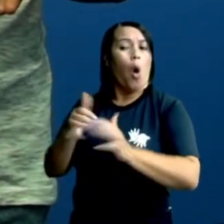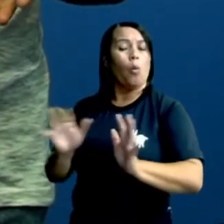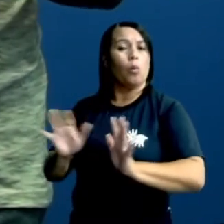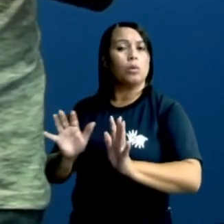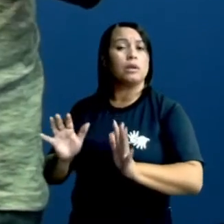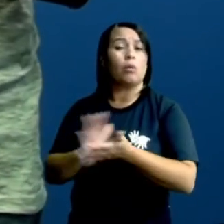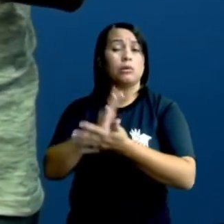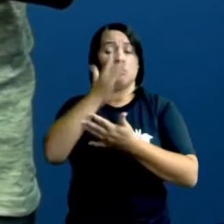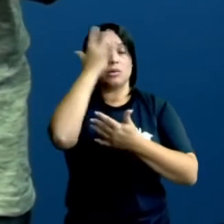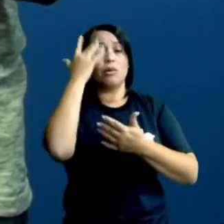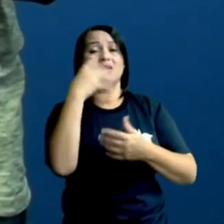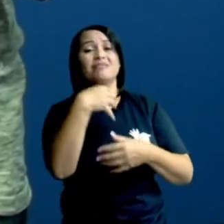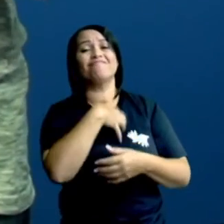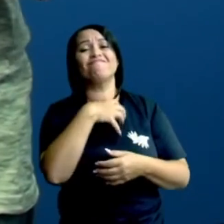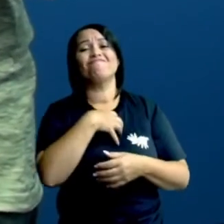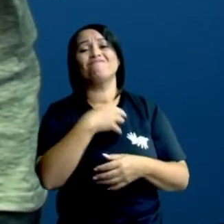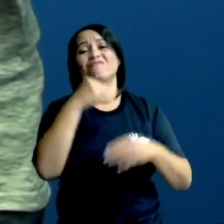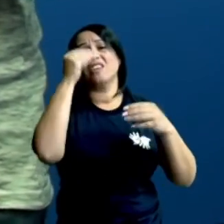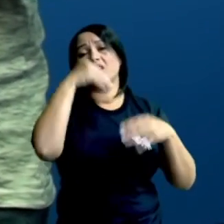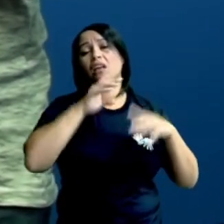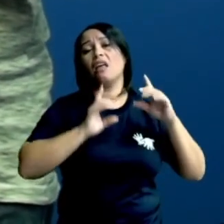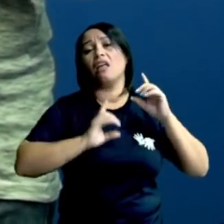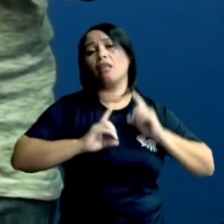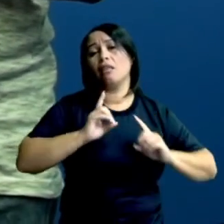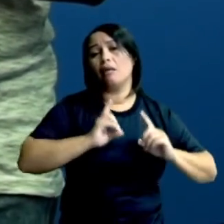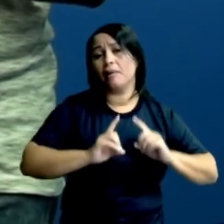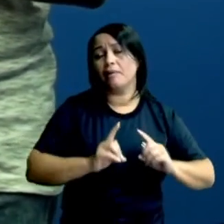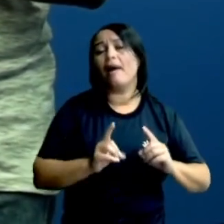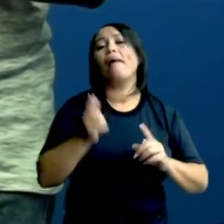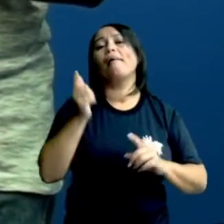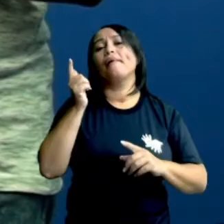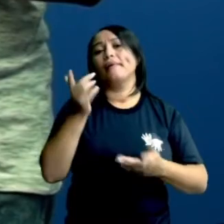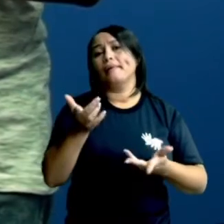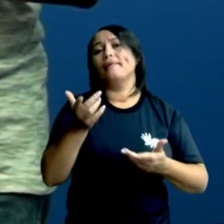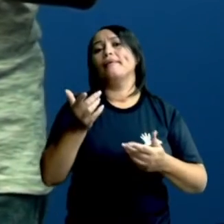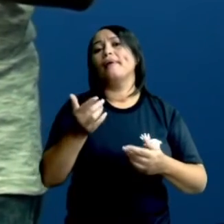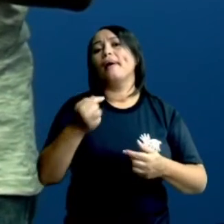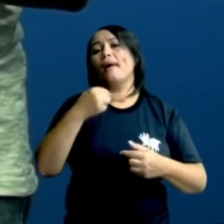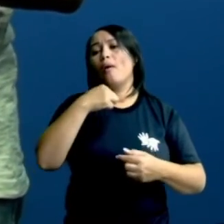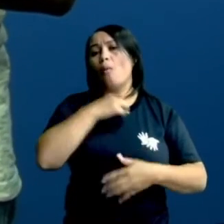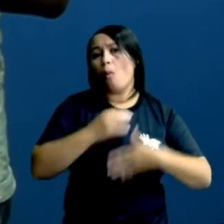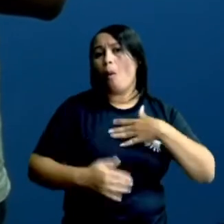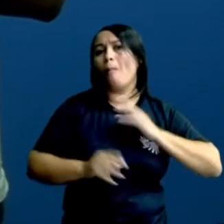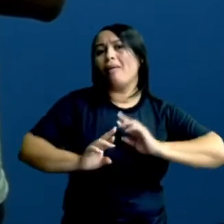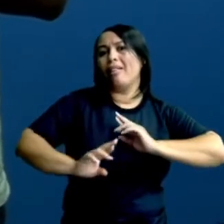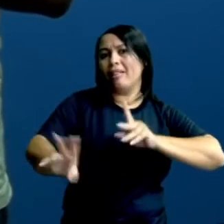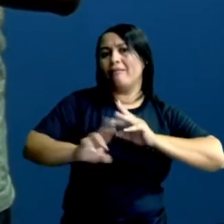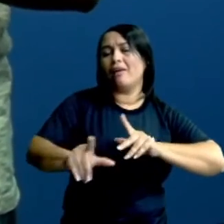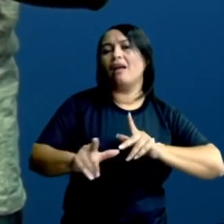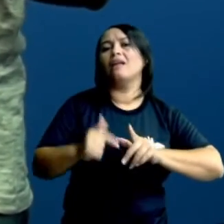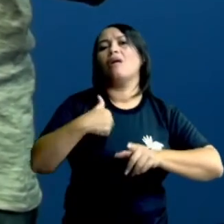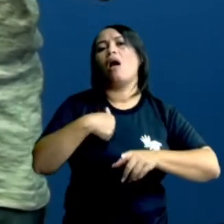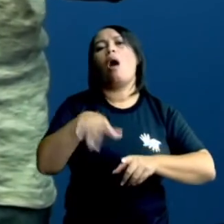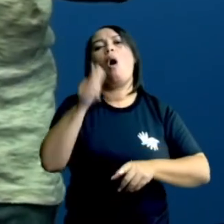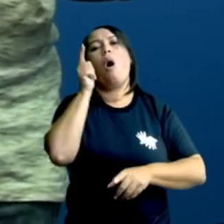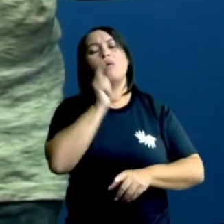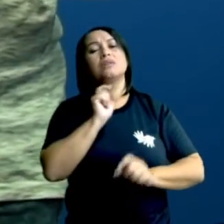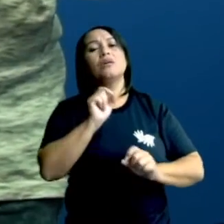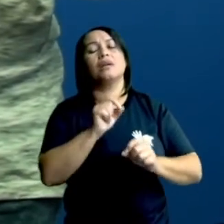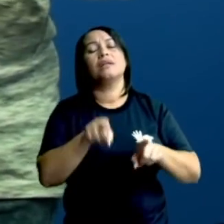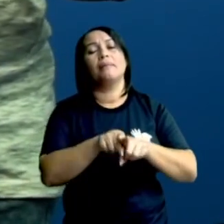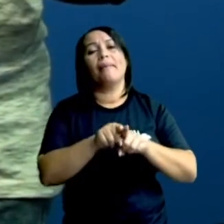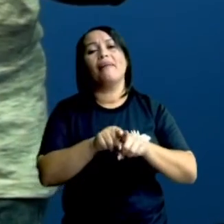jamais adquire nessa pessoa que está com o sistema imune deficitário. Também é um grande risco de transmissão